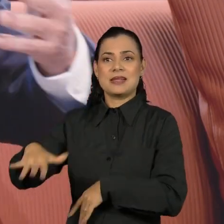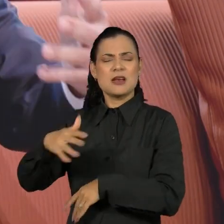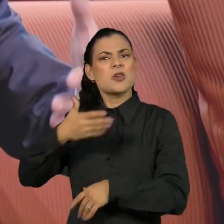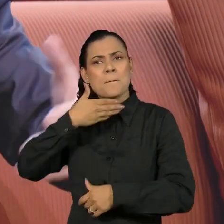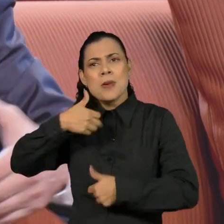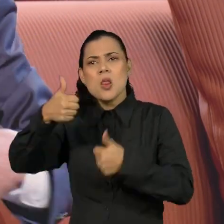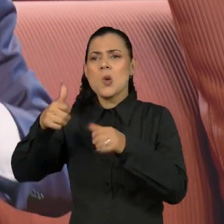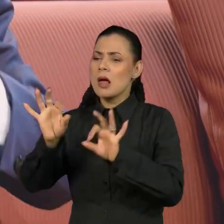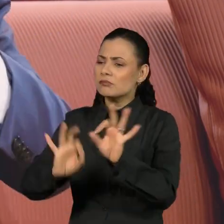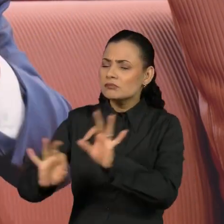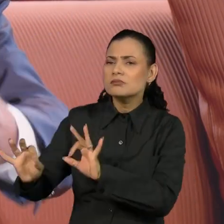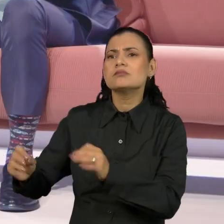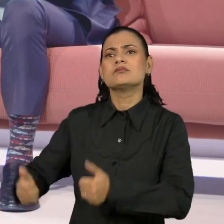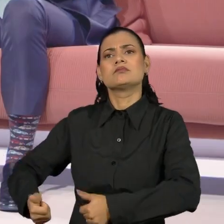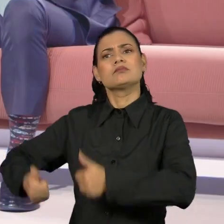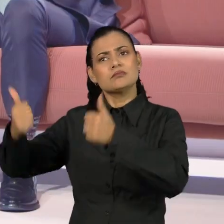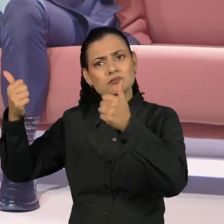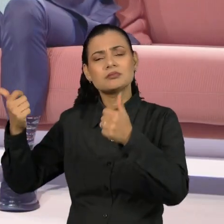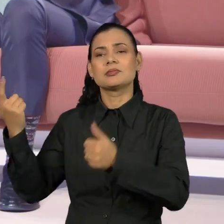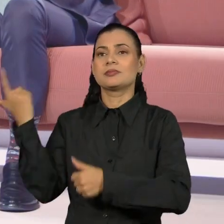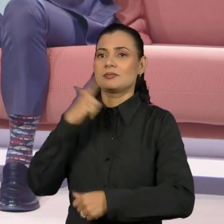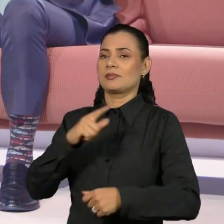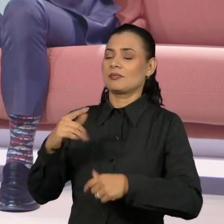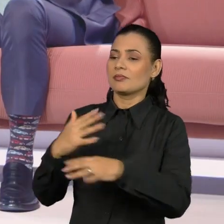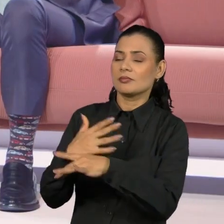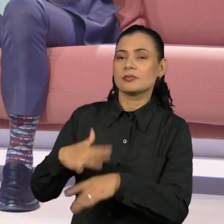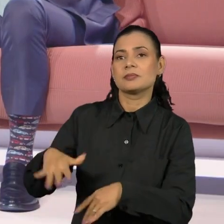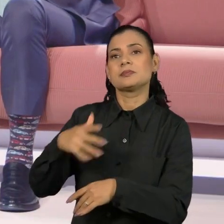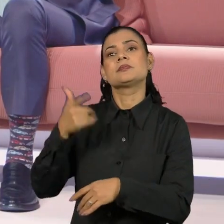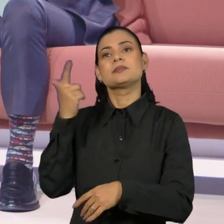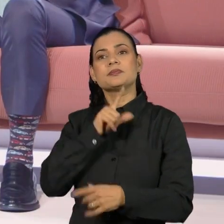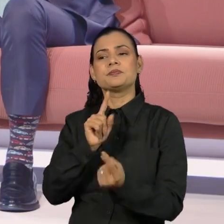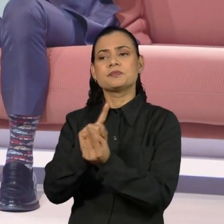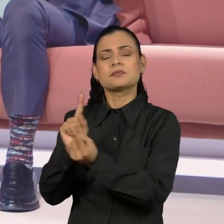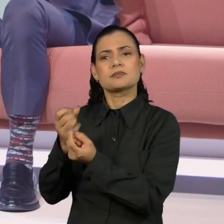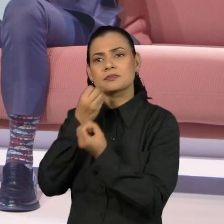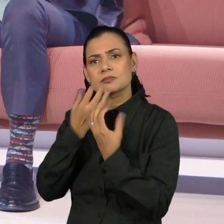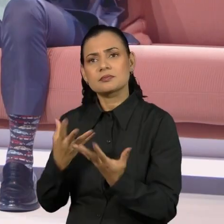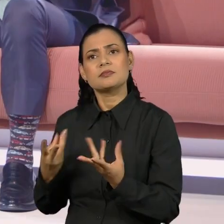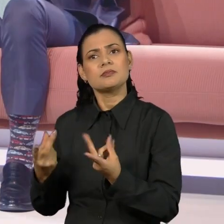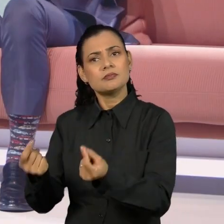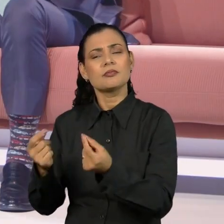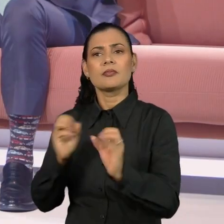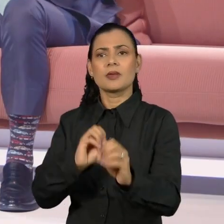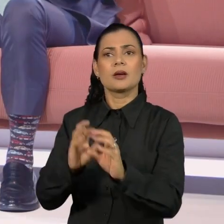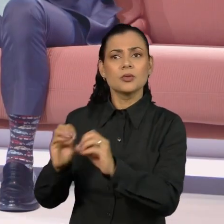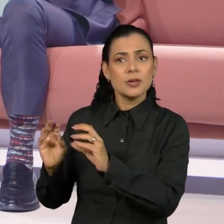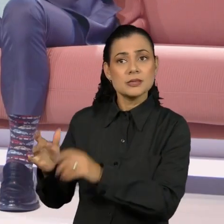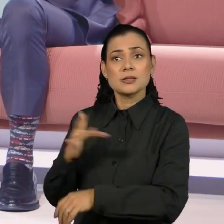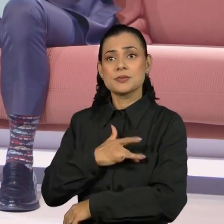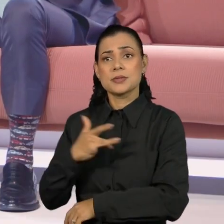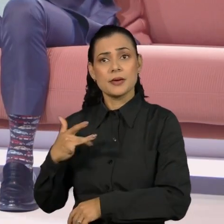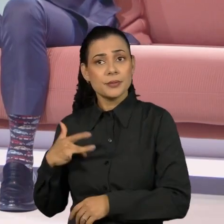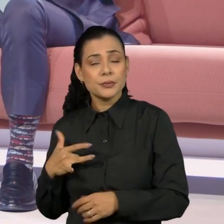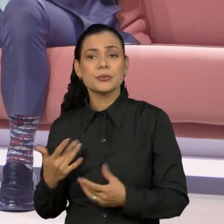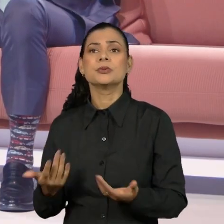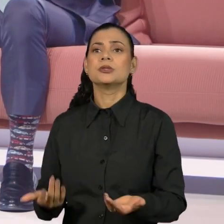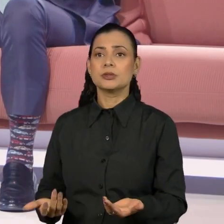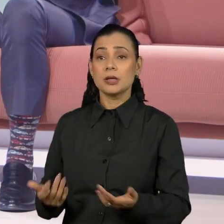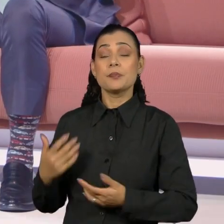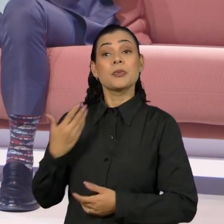melhorar a sua cidade, fazer a cidade ter bons serviços de educação, de saúde,